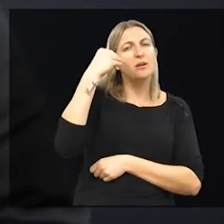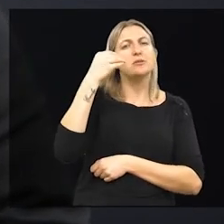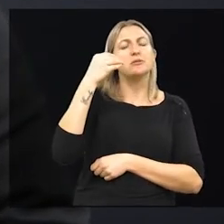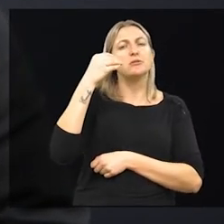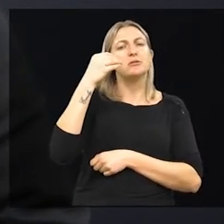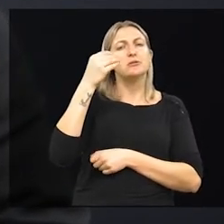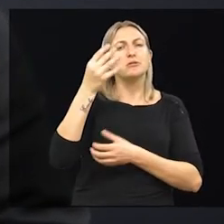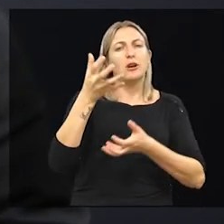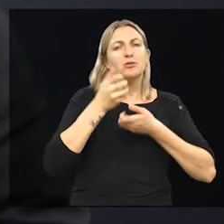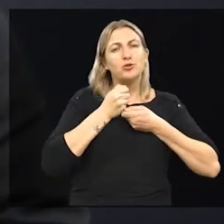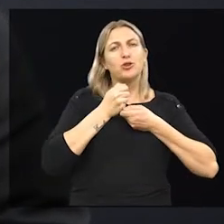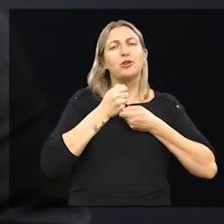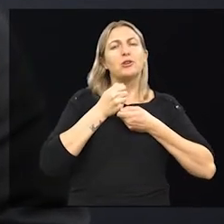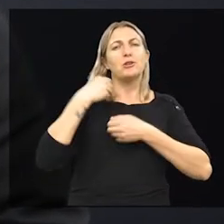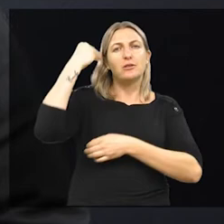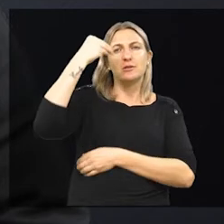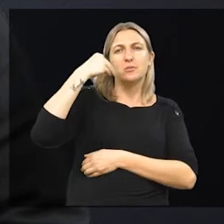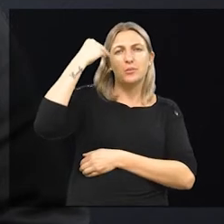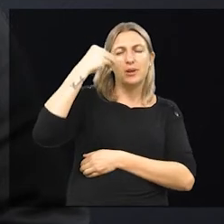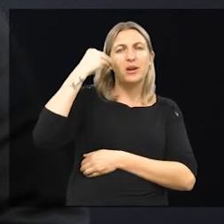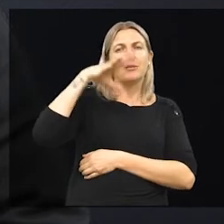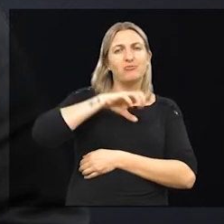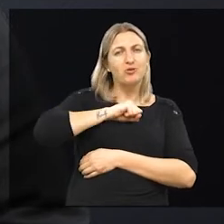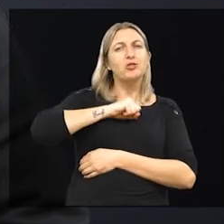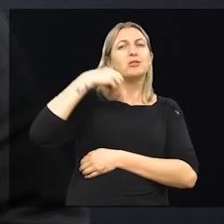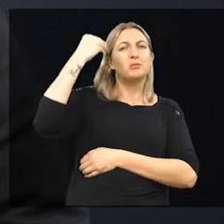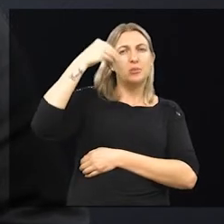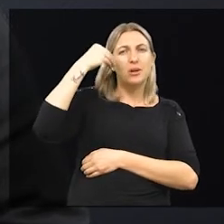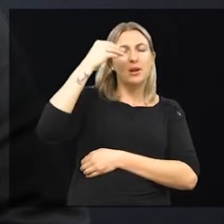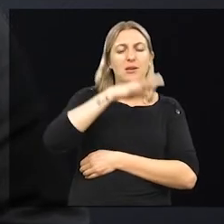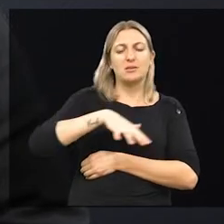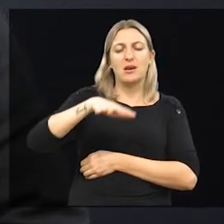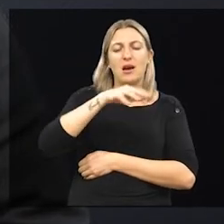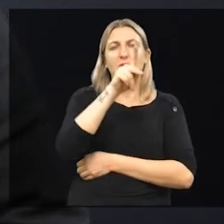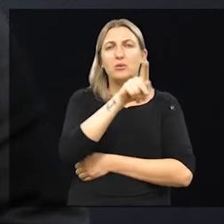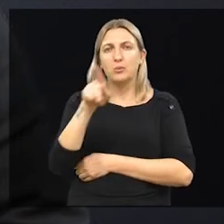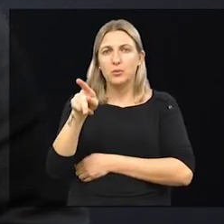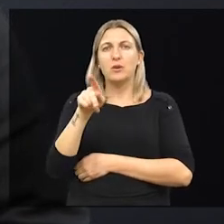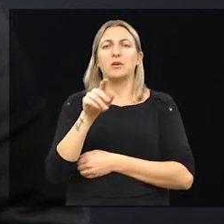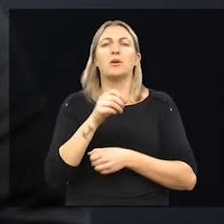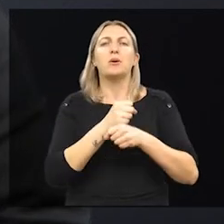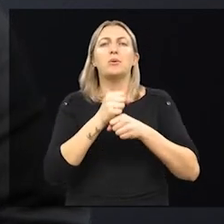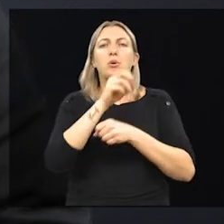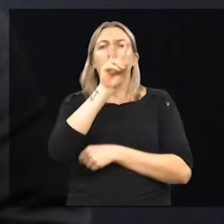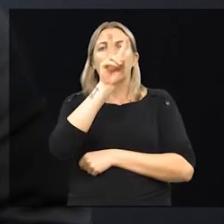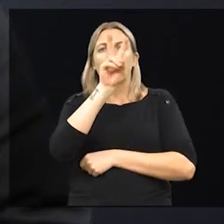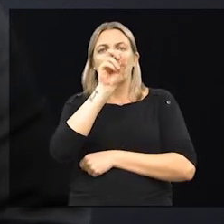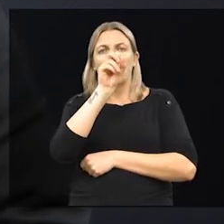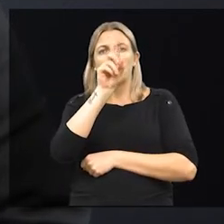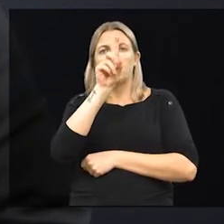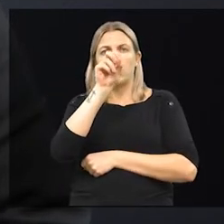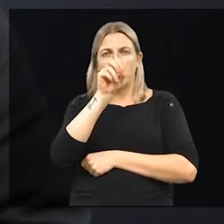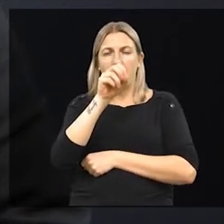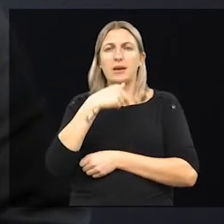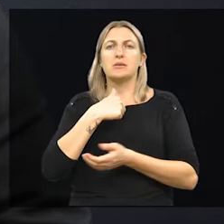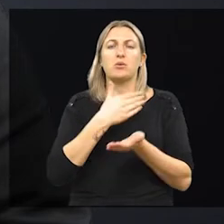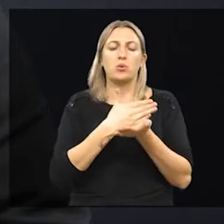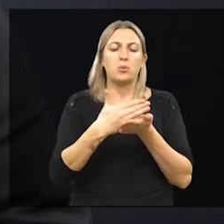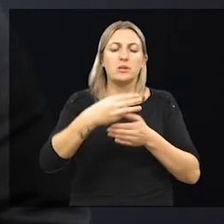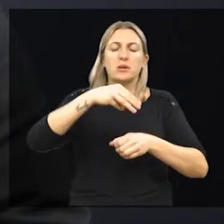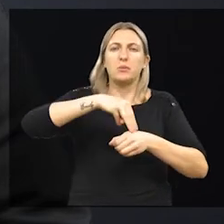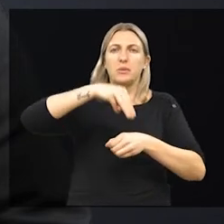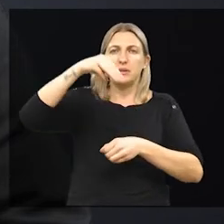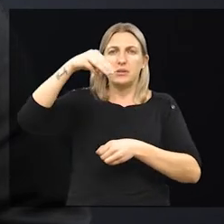lotada e não tinha como estudar mais naquele período então eu aproveitei aquele tempo ali pra